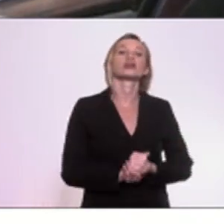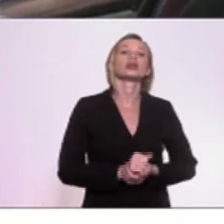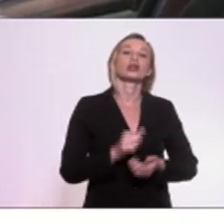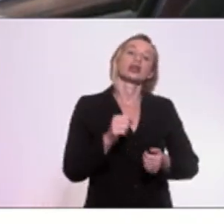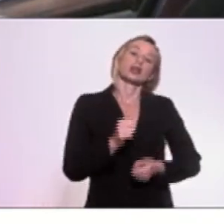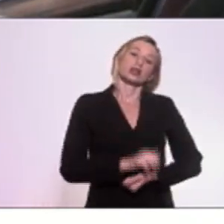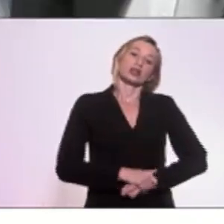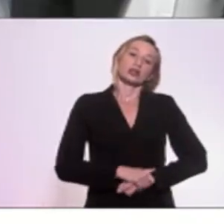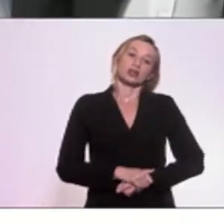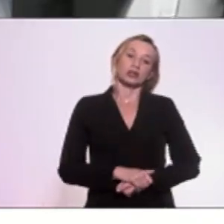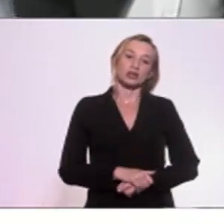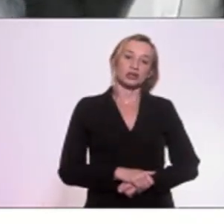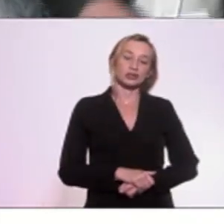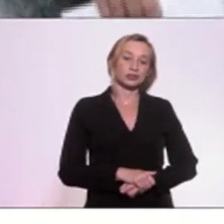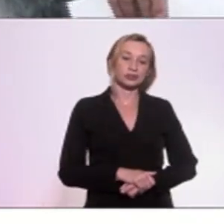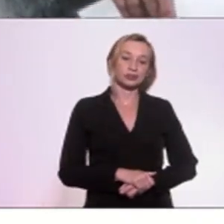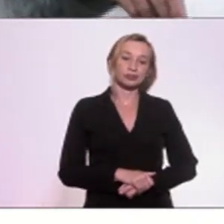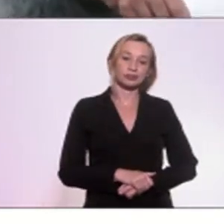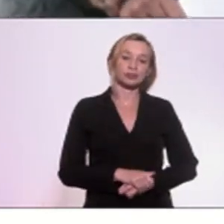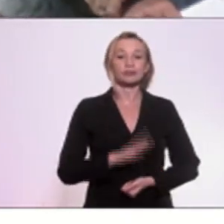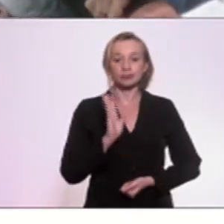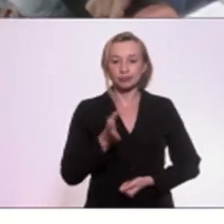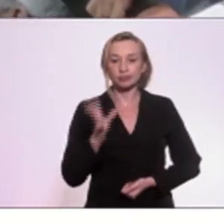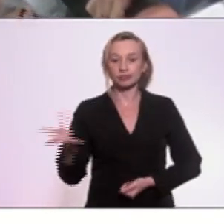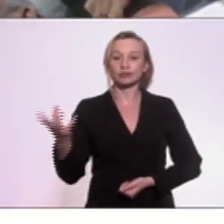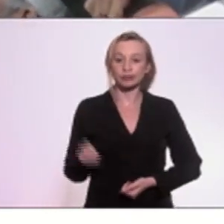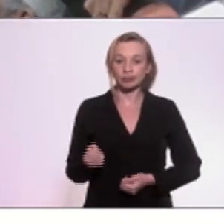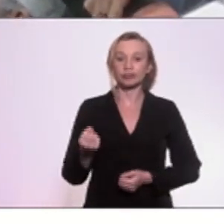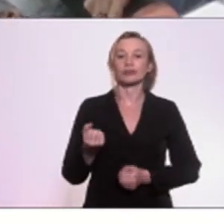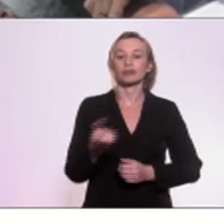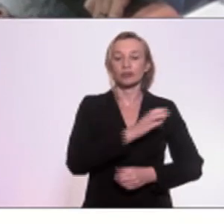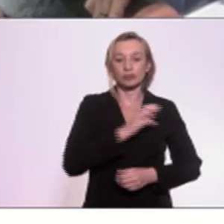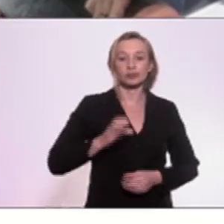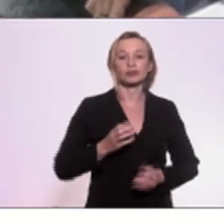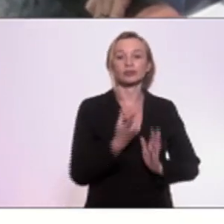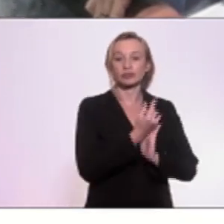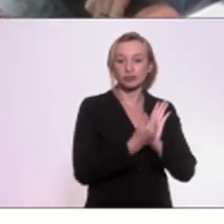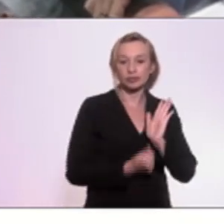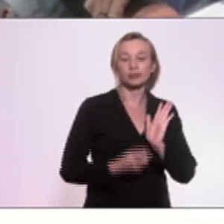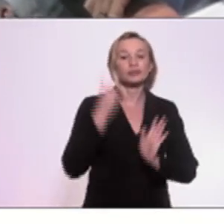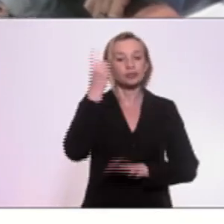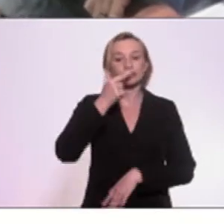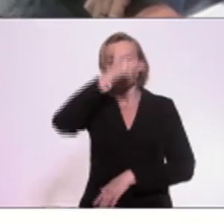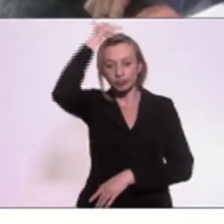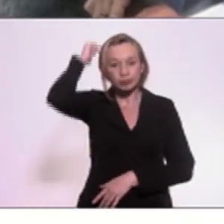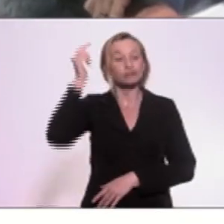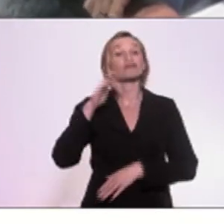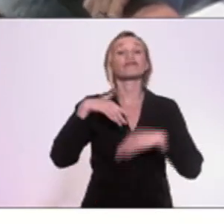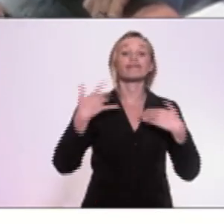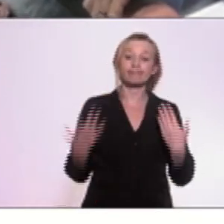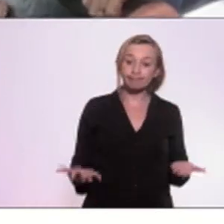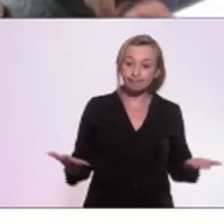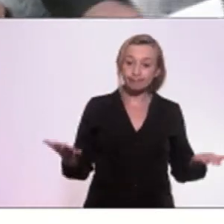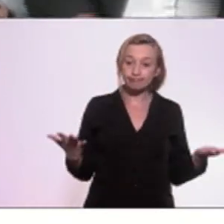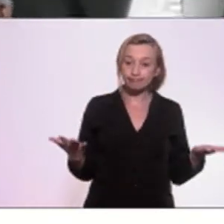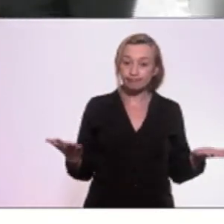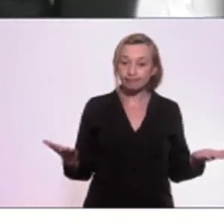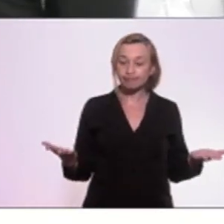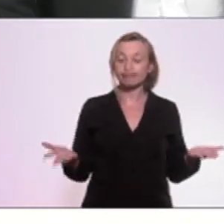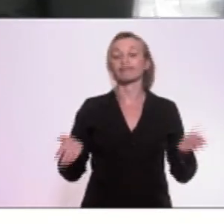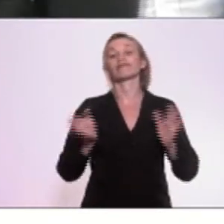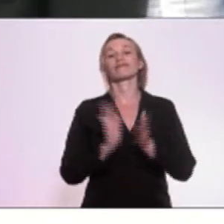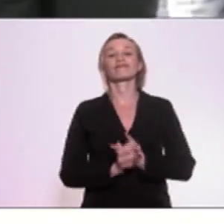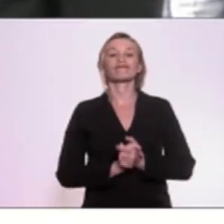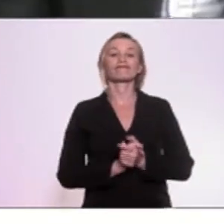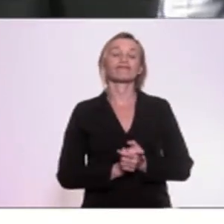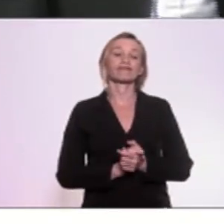939496. Eu já colhi a comissão de orçamento através do Luiz Paulo. Então, com os